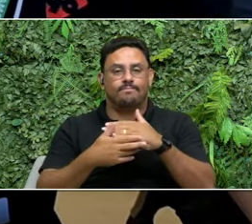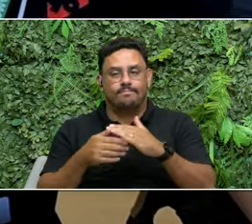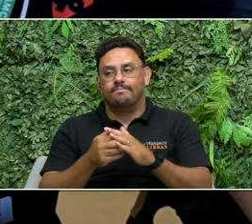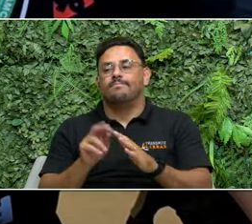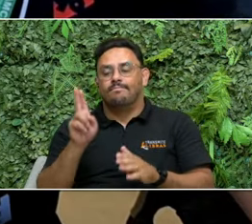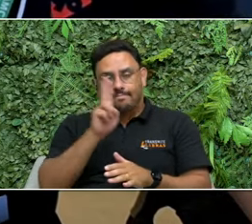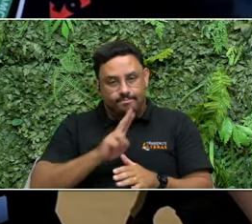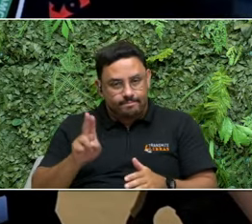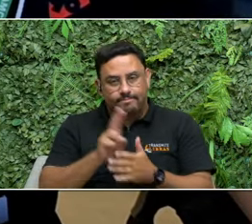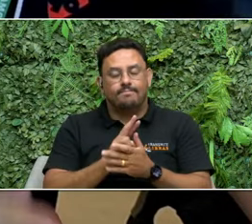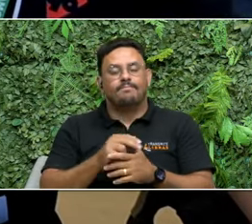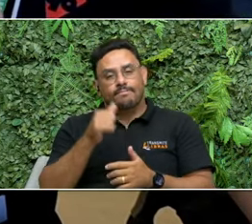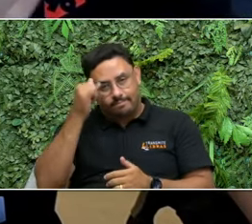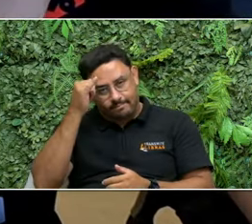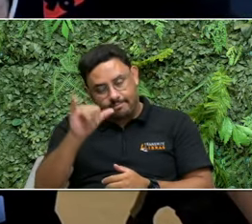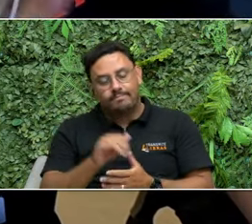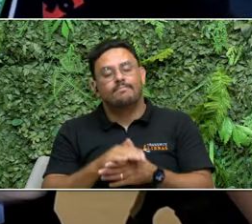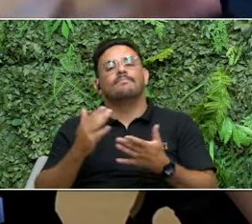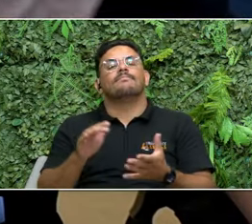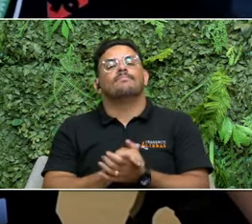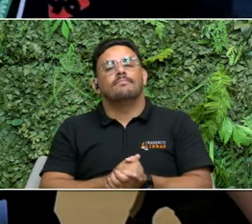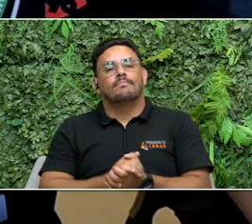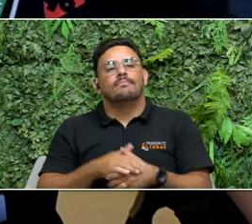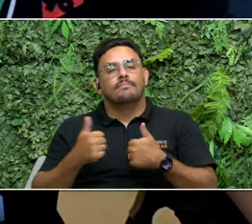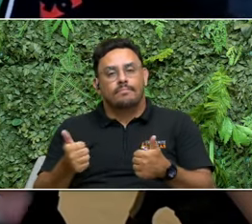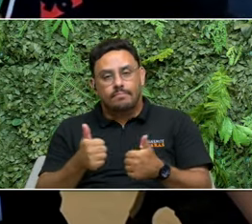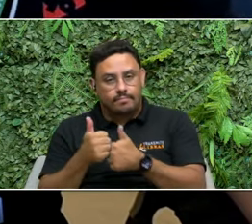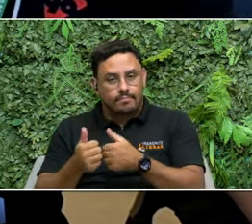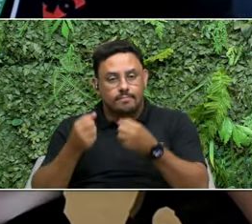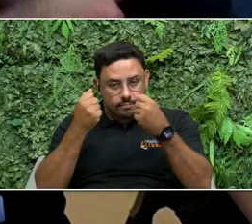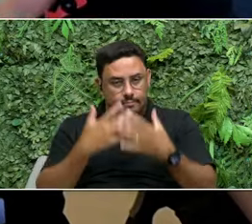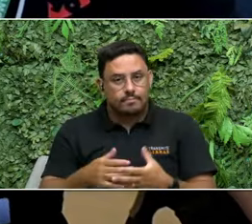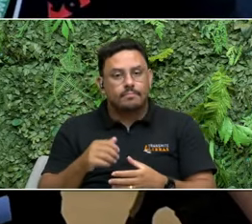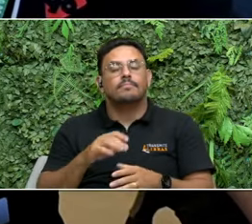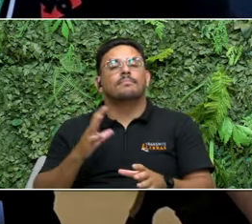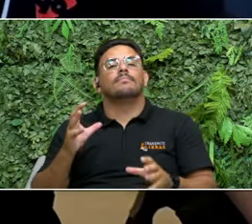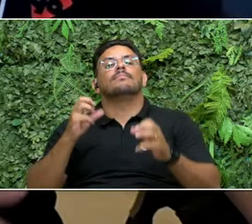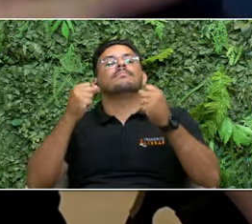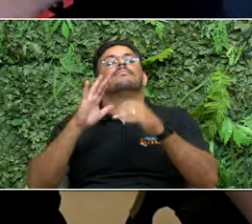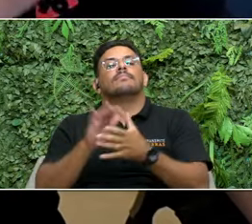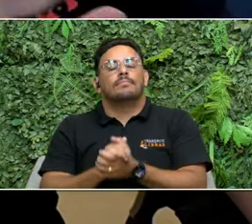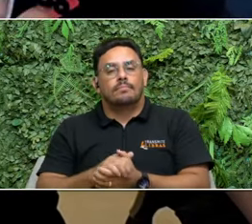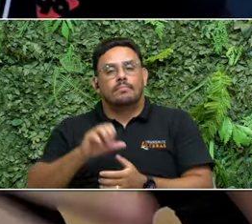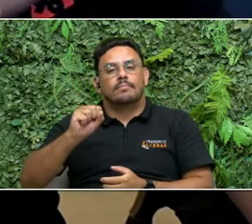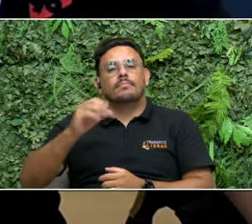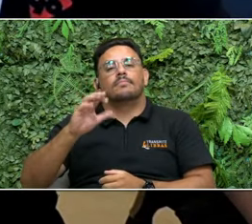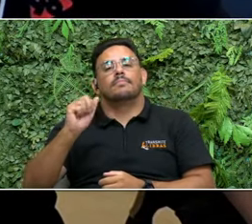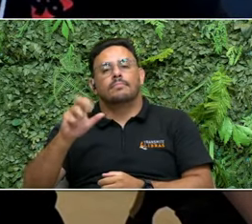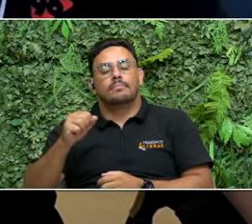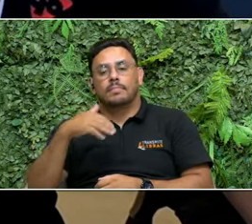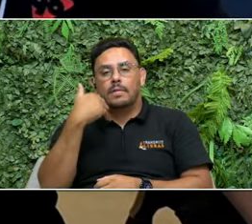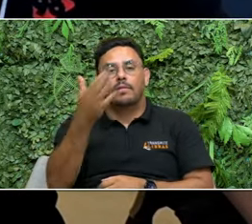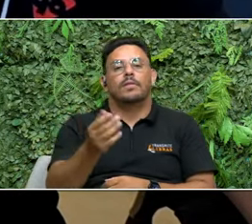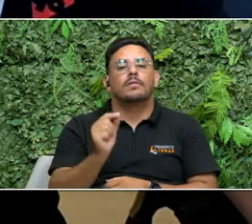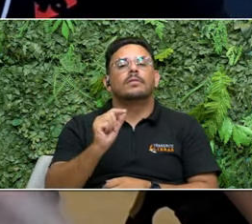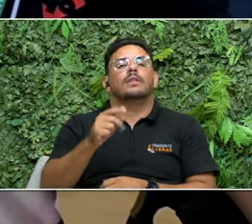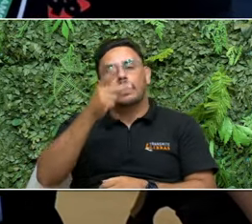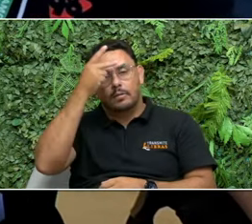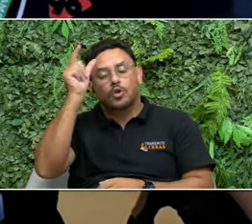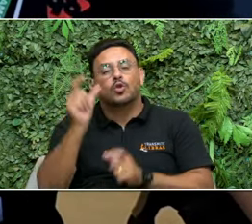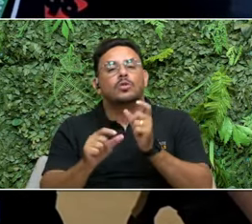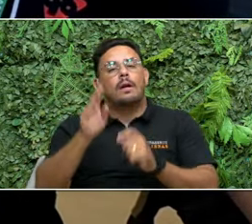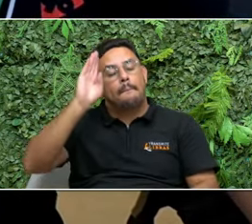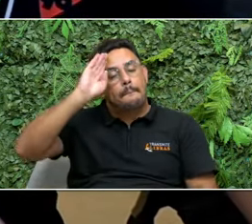que usar para para conter ali o ferimento e tal então beleza Tá explicado já tá contada a história o Scarpa fora bom quem são os